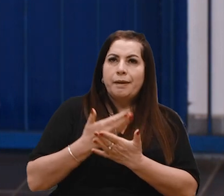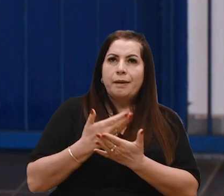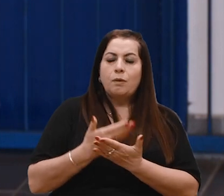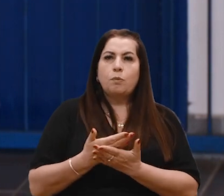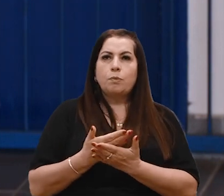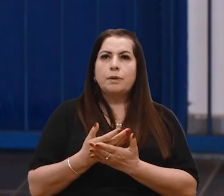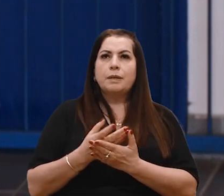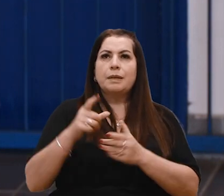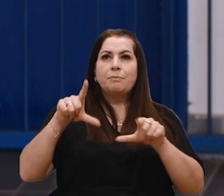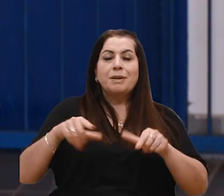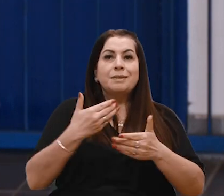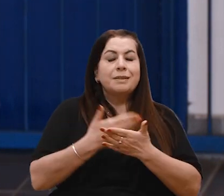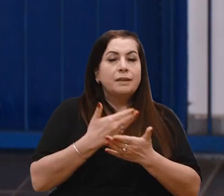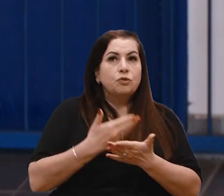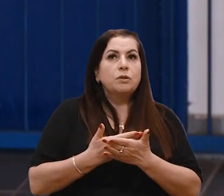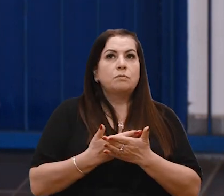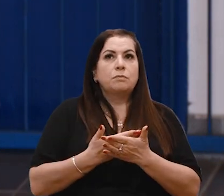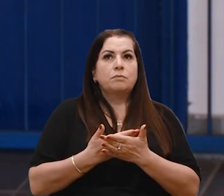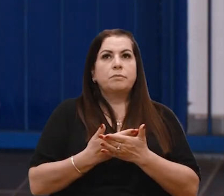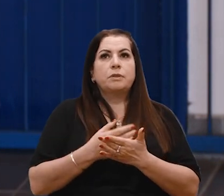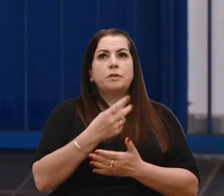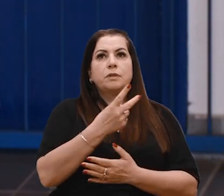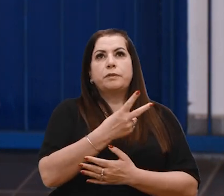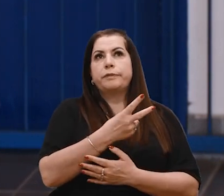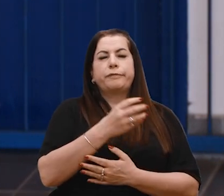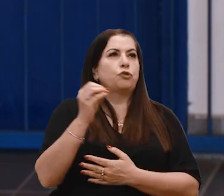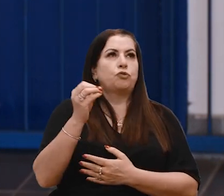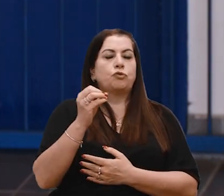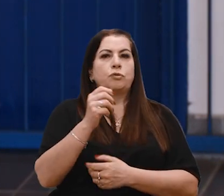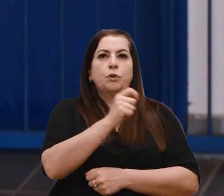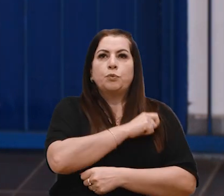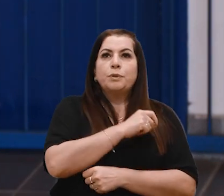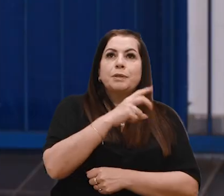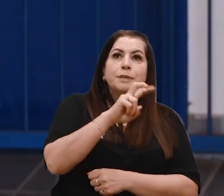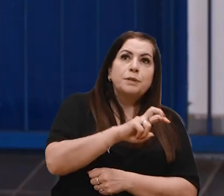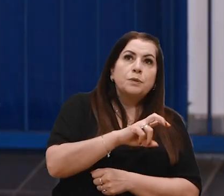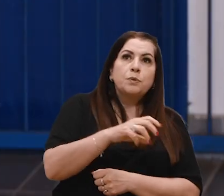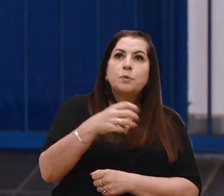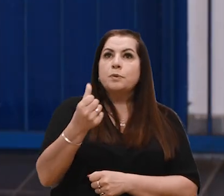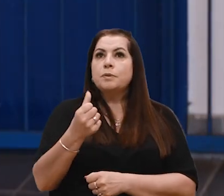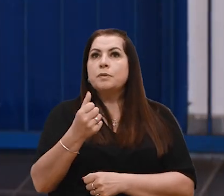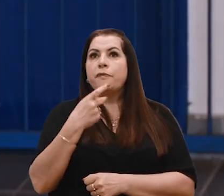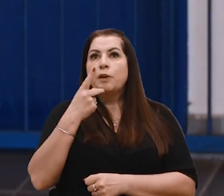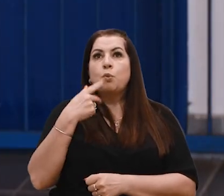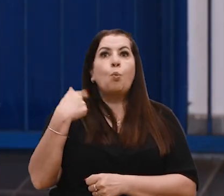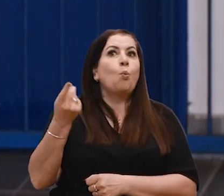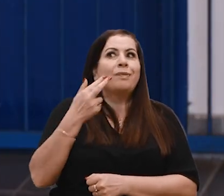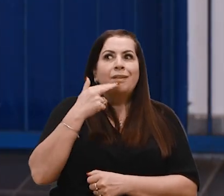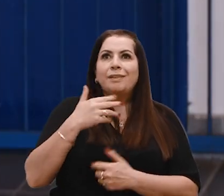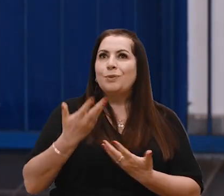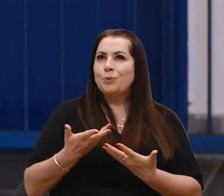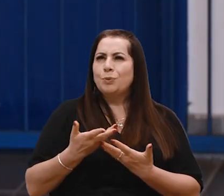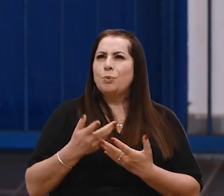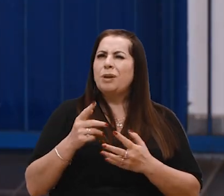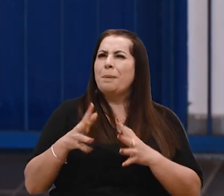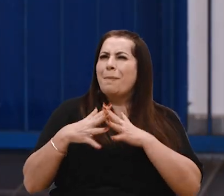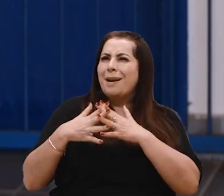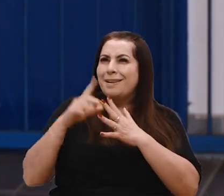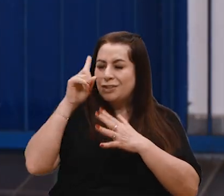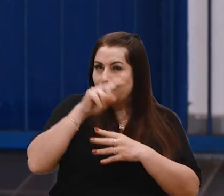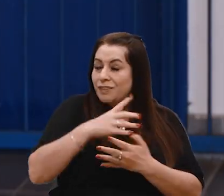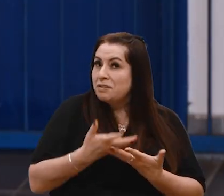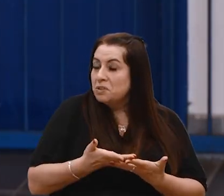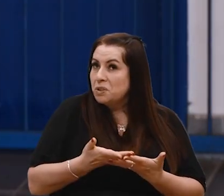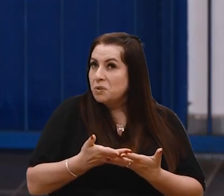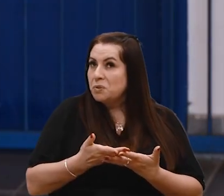né, a aula numa sala de aula que tem de 20 e poucos alunos, 5 ou 6, falando outra língua. O que é